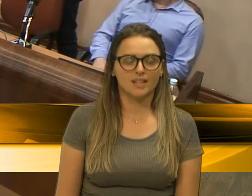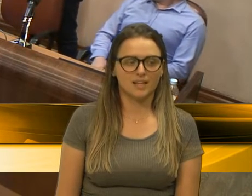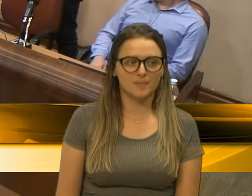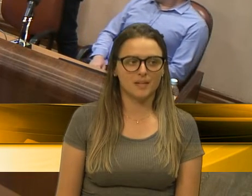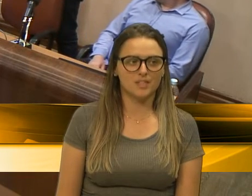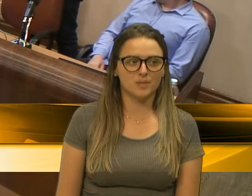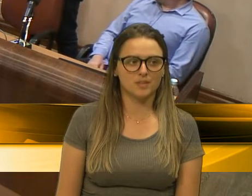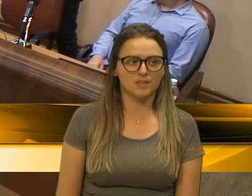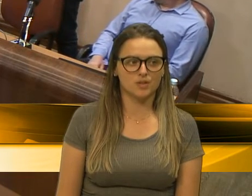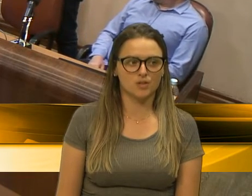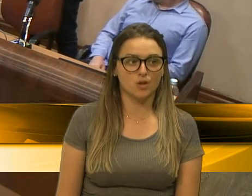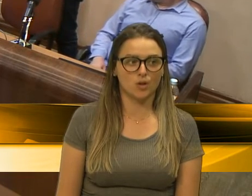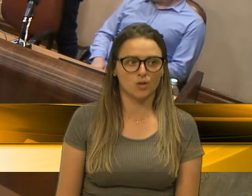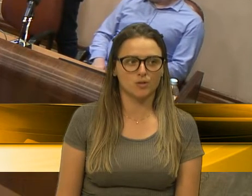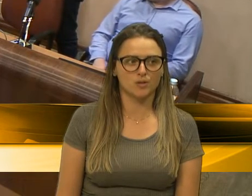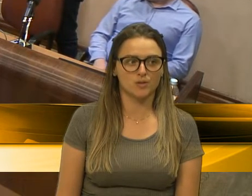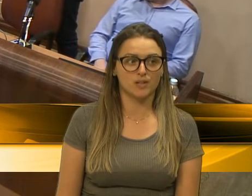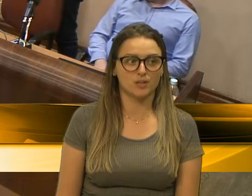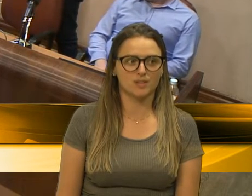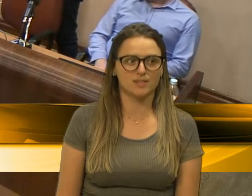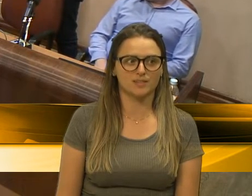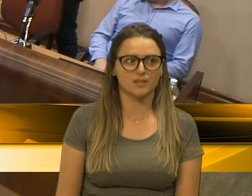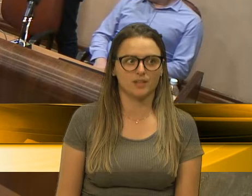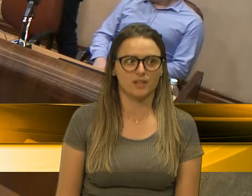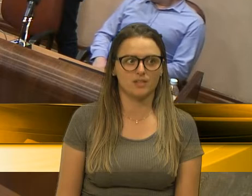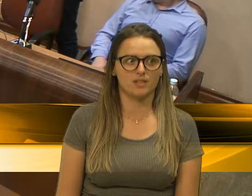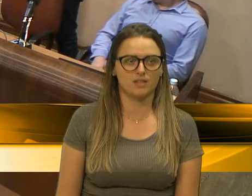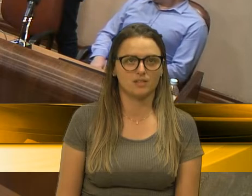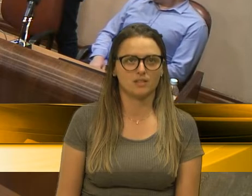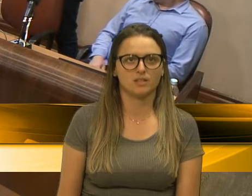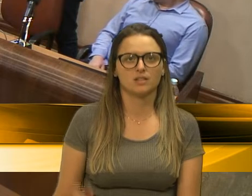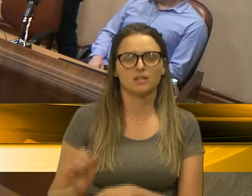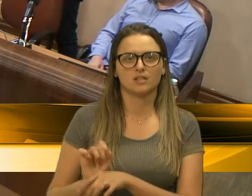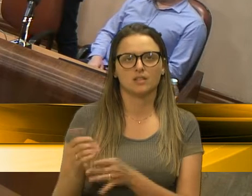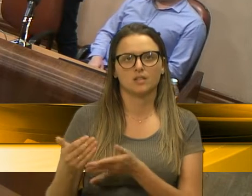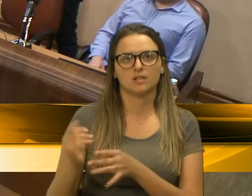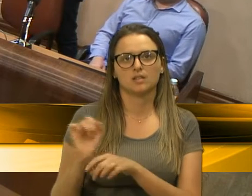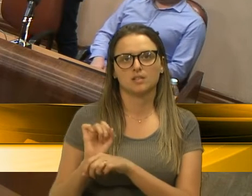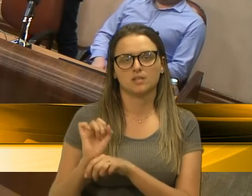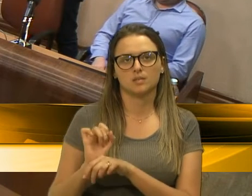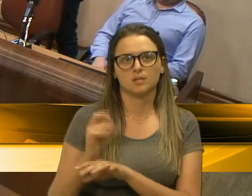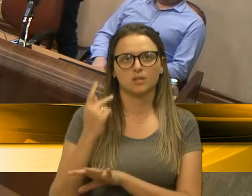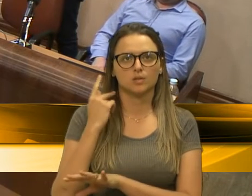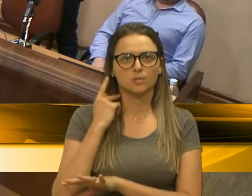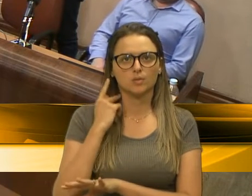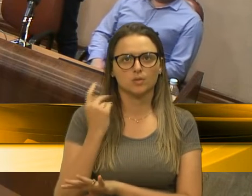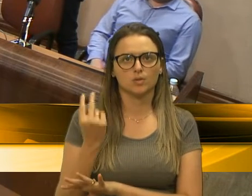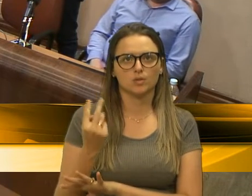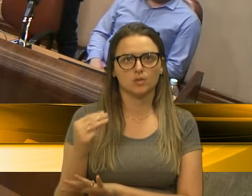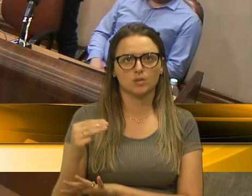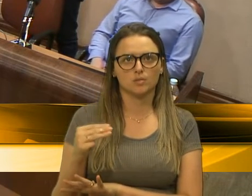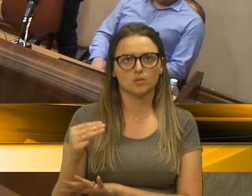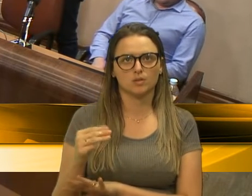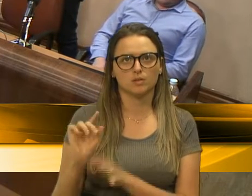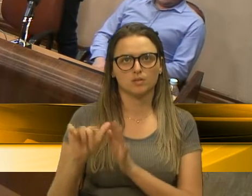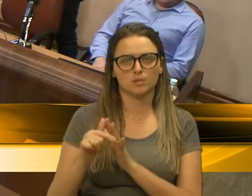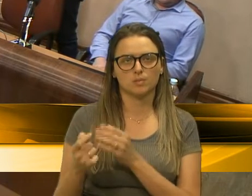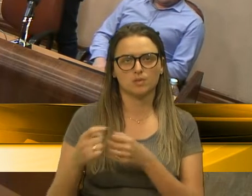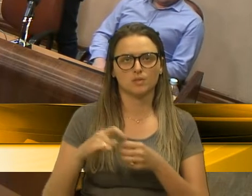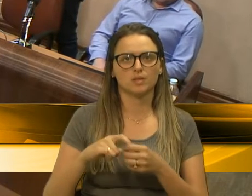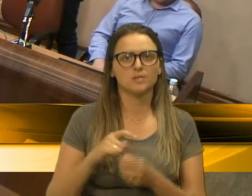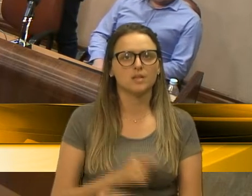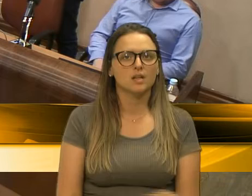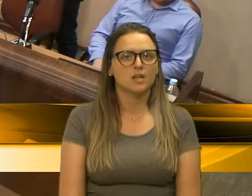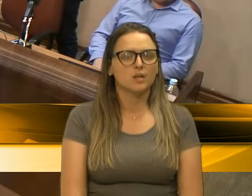Pessoal, conforme solicitação da procuradora, a gente deu uma pausa na leitura. 2 minutos estaremos retomando.